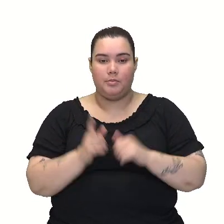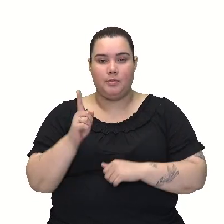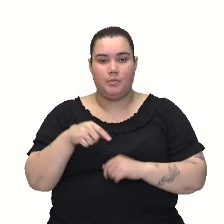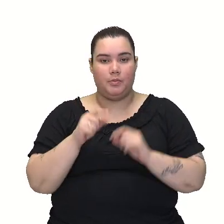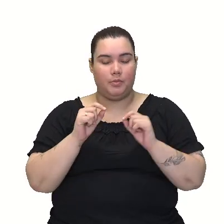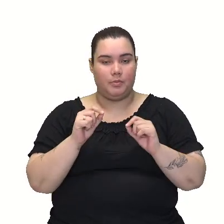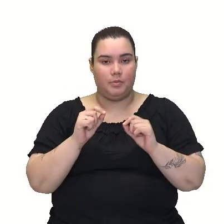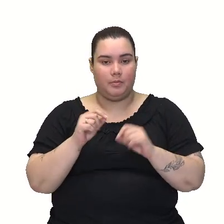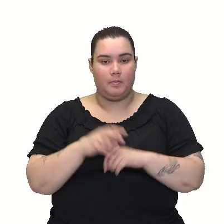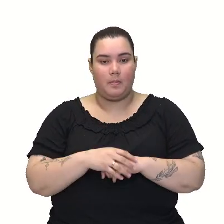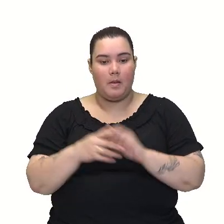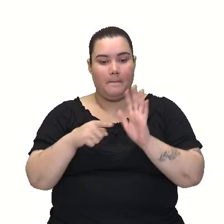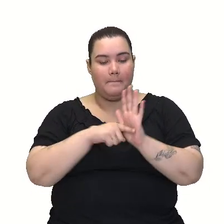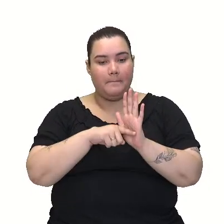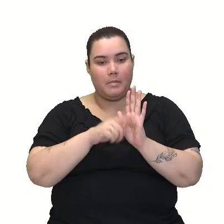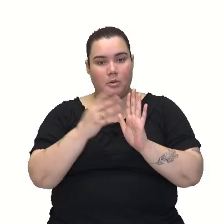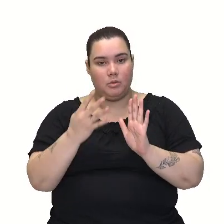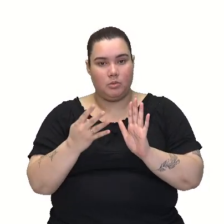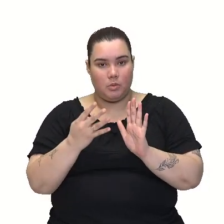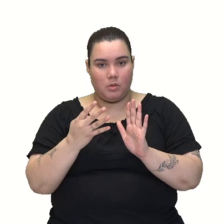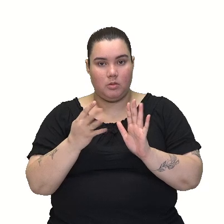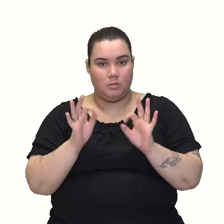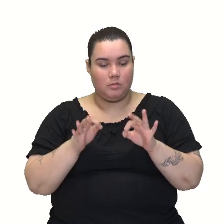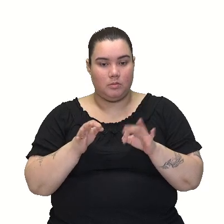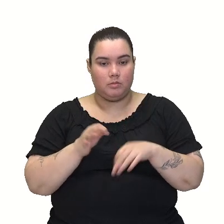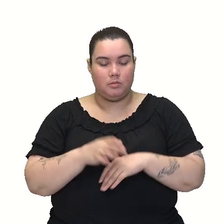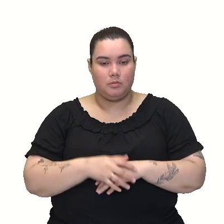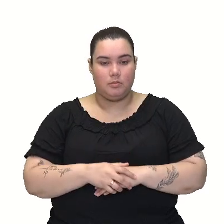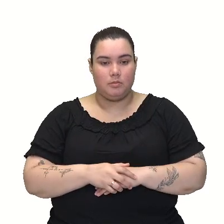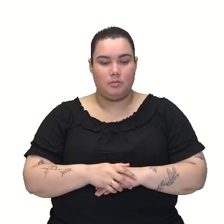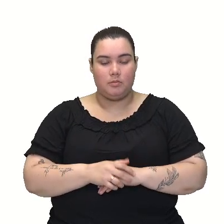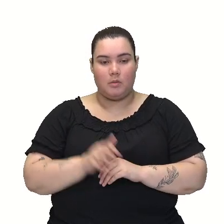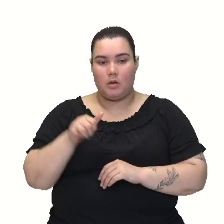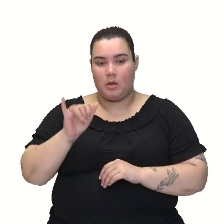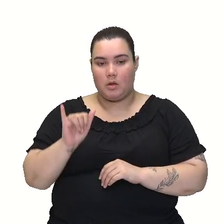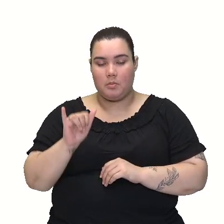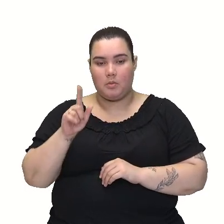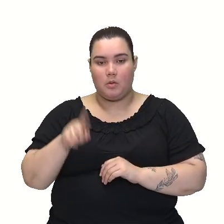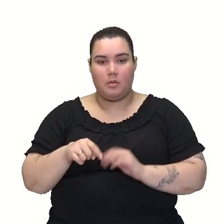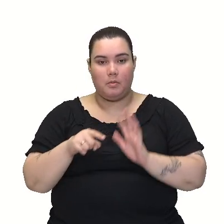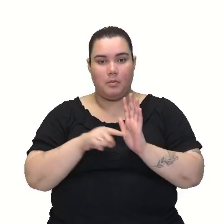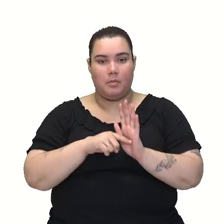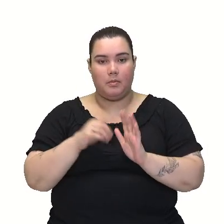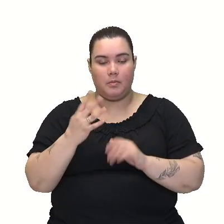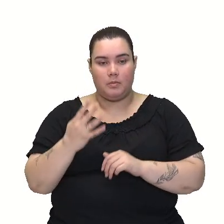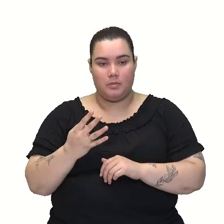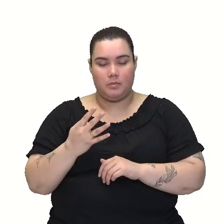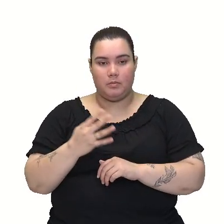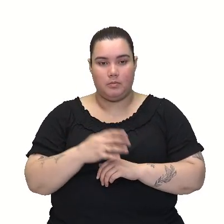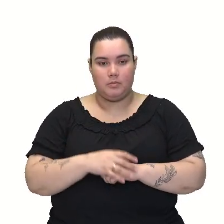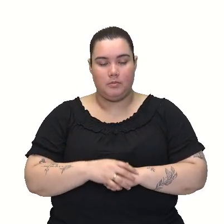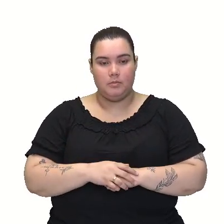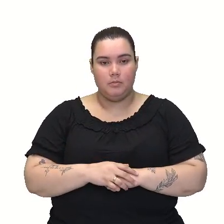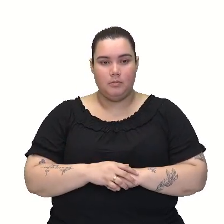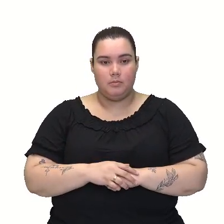a menos 4, tá? Y igual a menos 4.